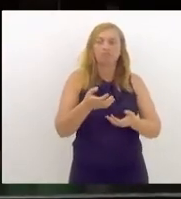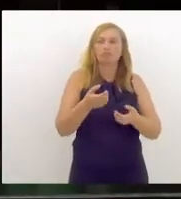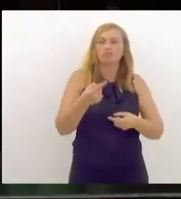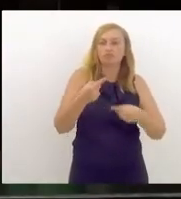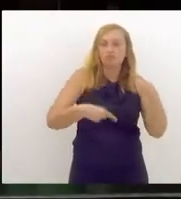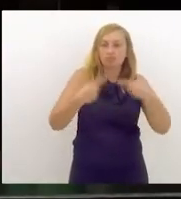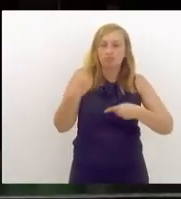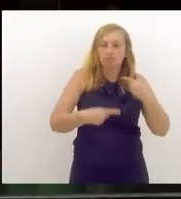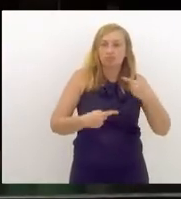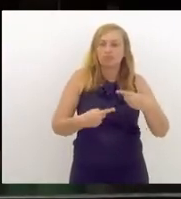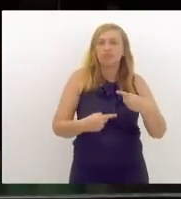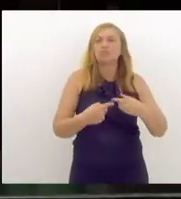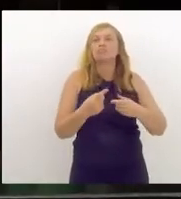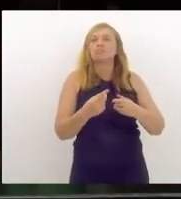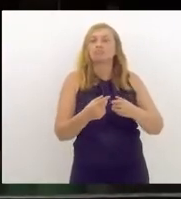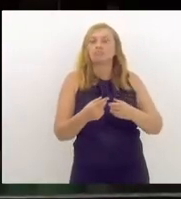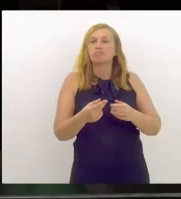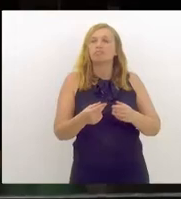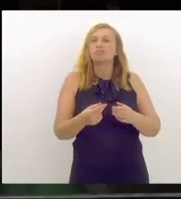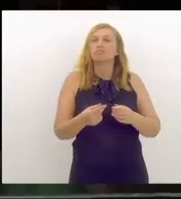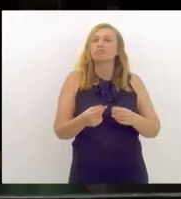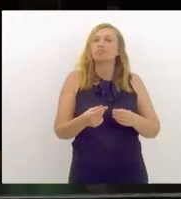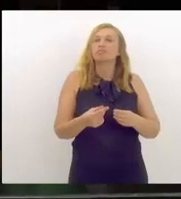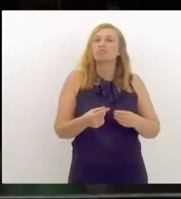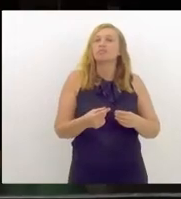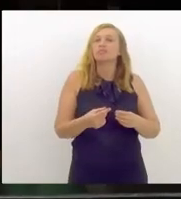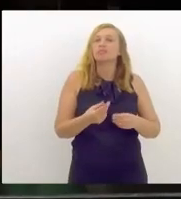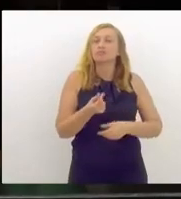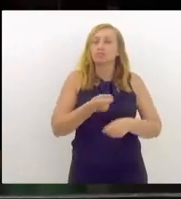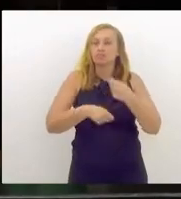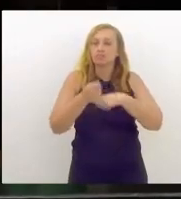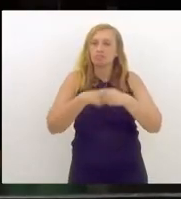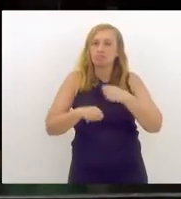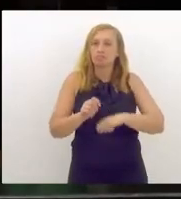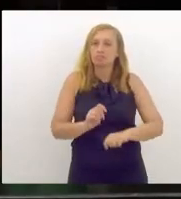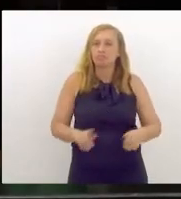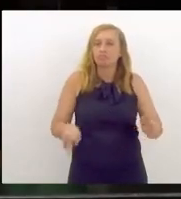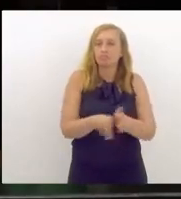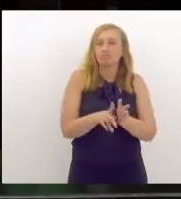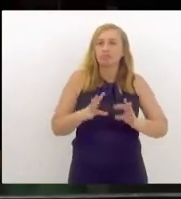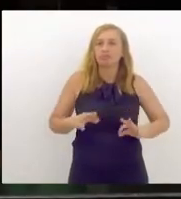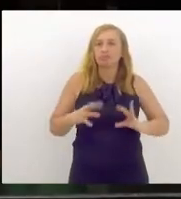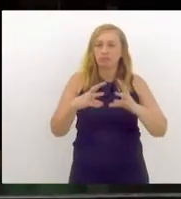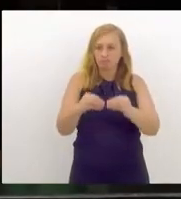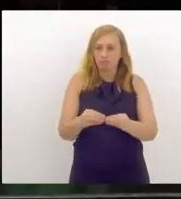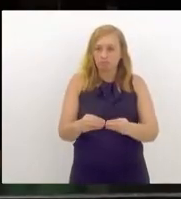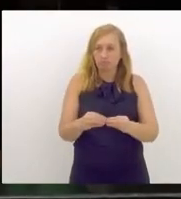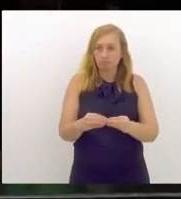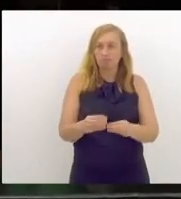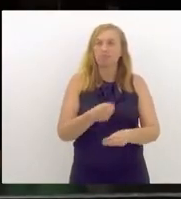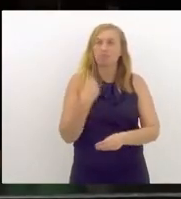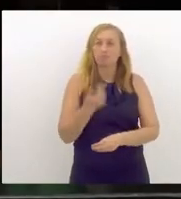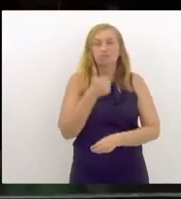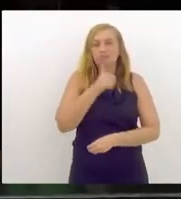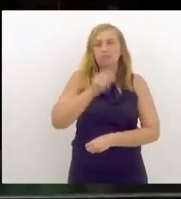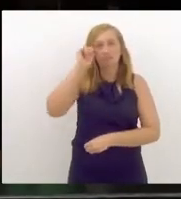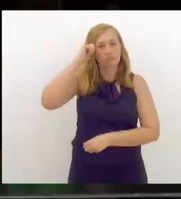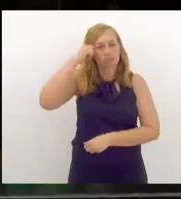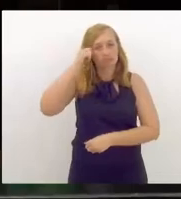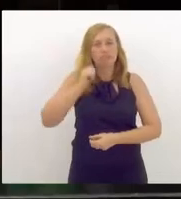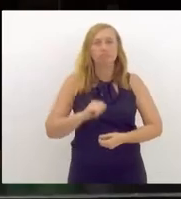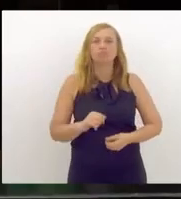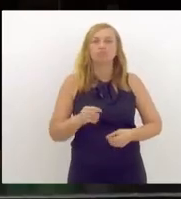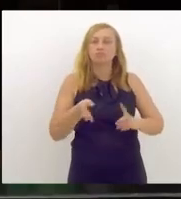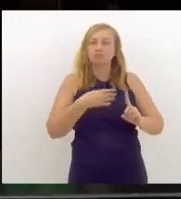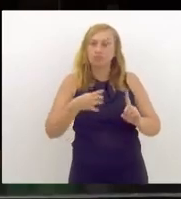uma política econômica que caibam todos os corpos da classe trabalhadora e nós que somos mulheres negras